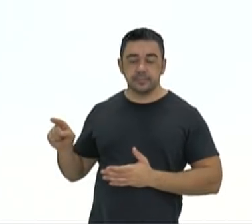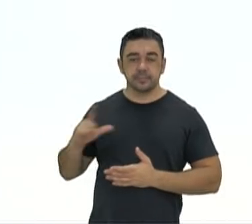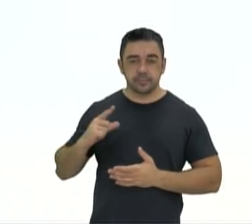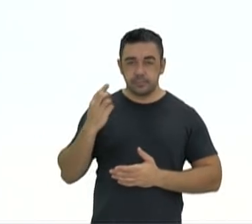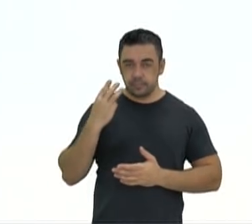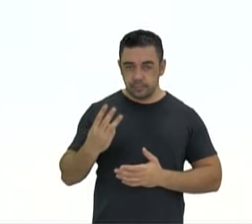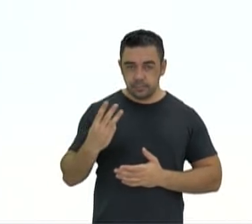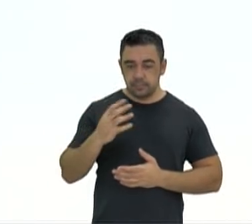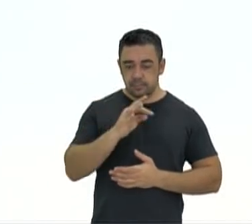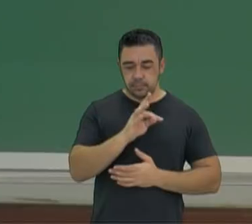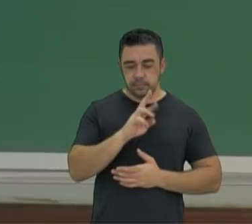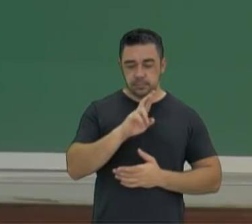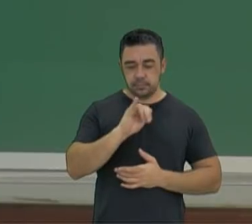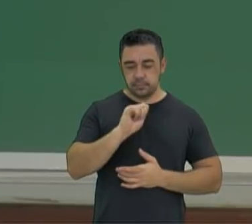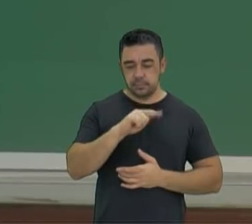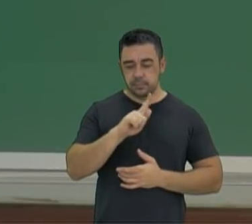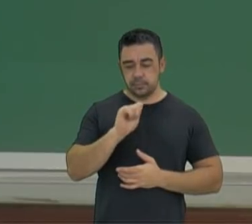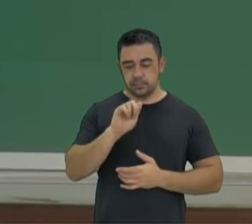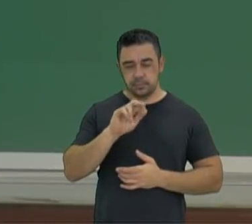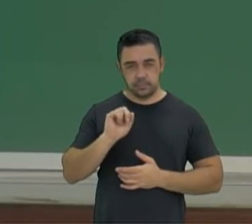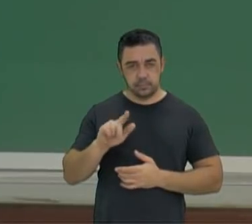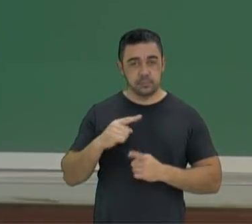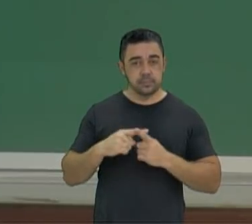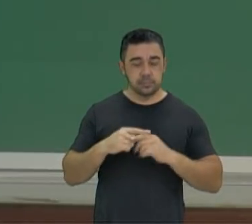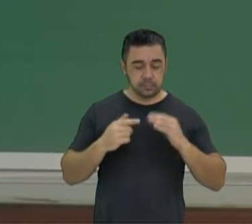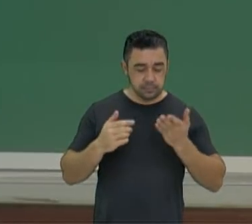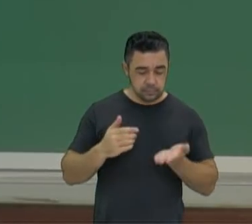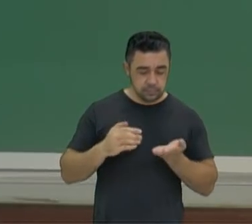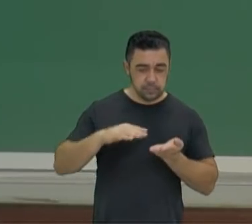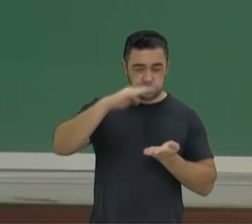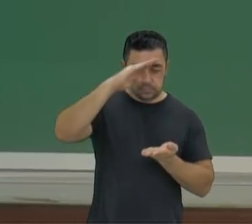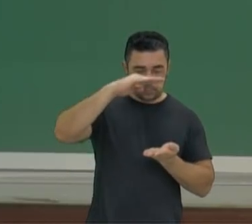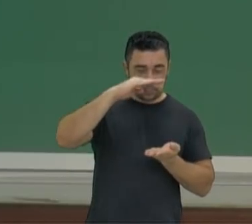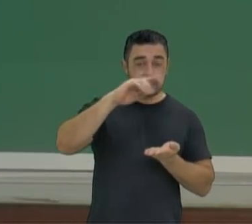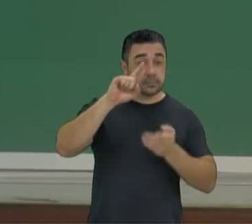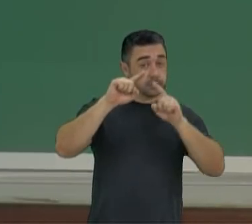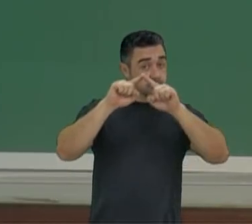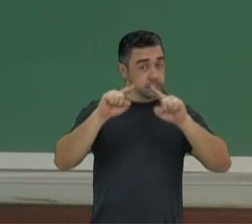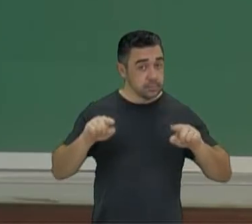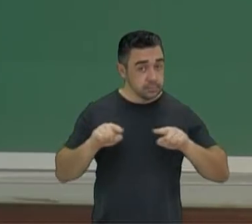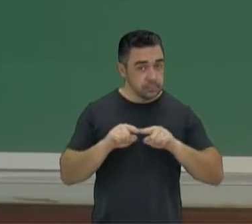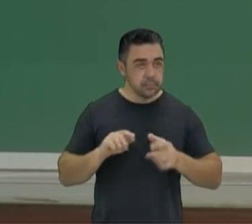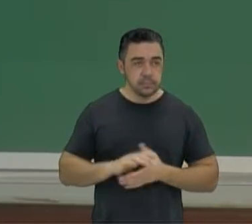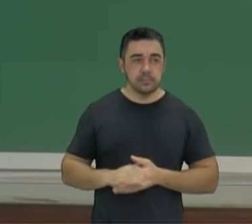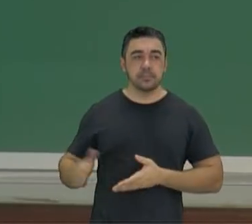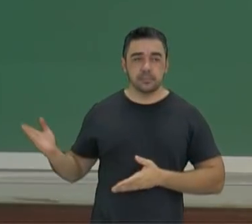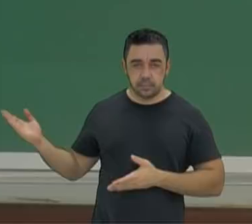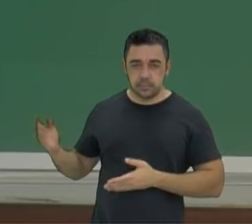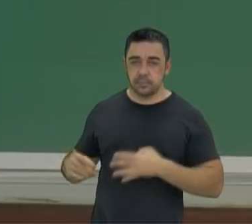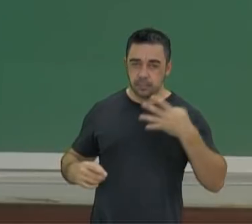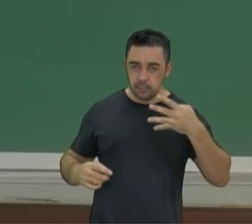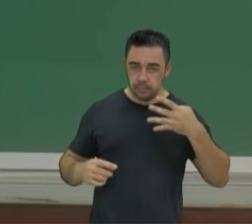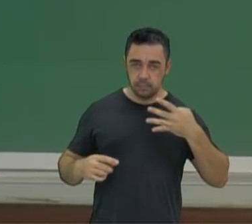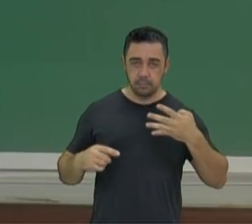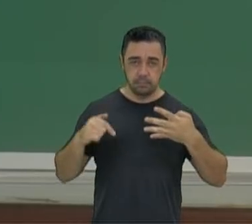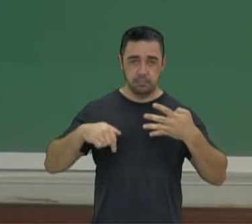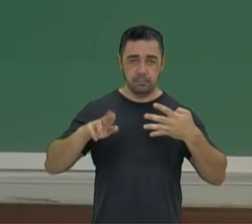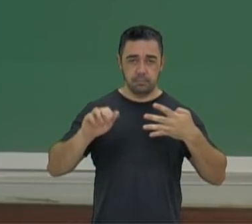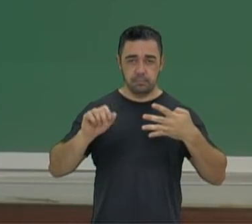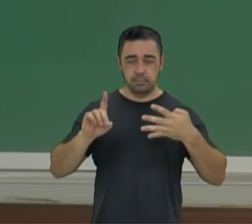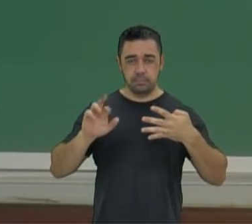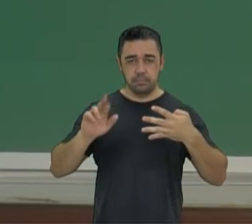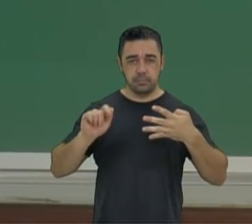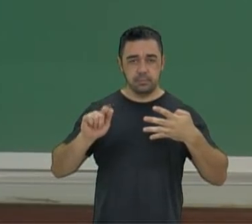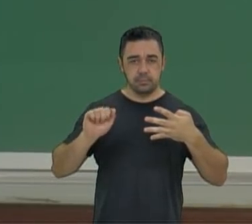triangular, porque acontece o quê? A base são triângulos. Prisma quadrangular, as bases